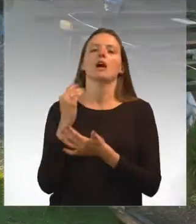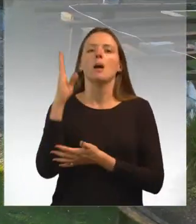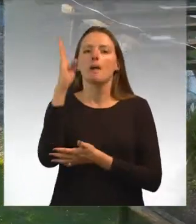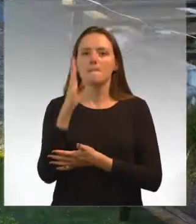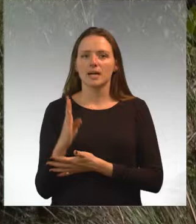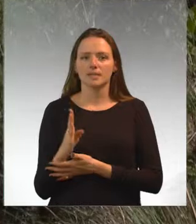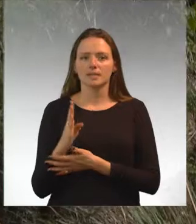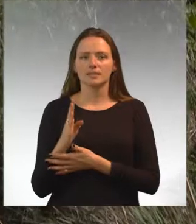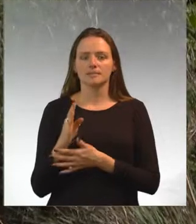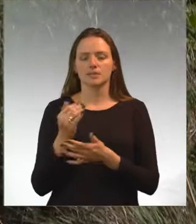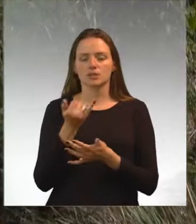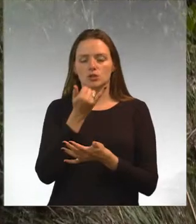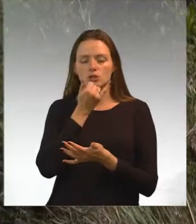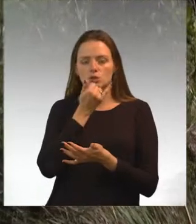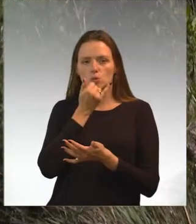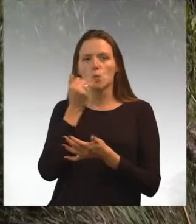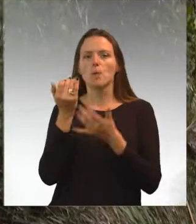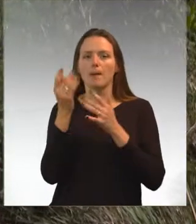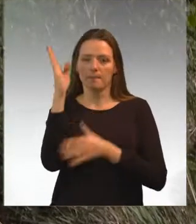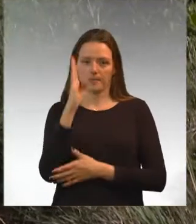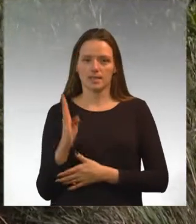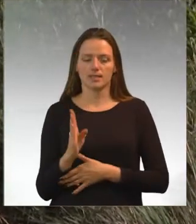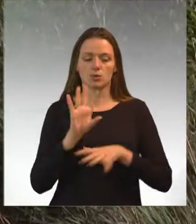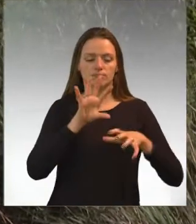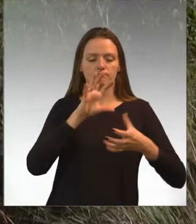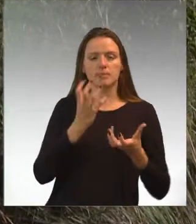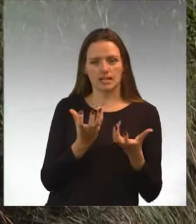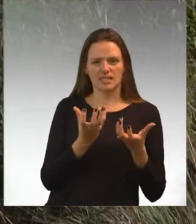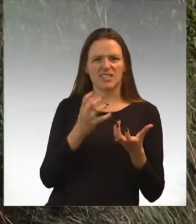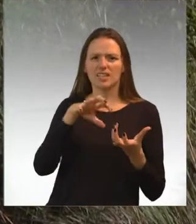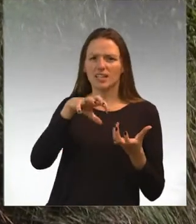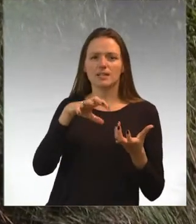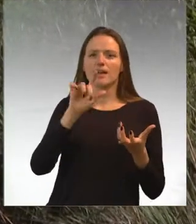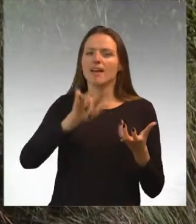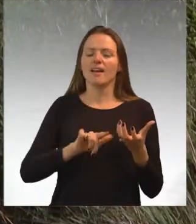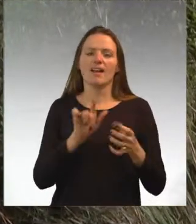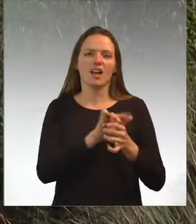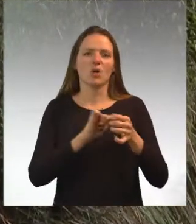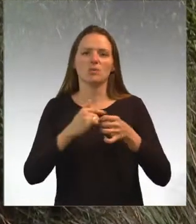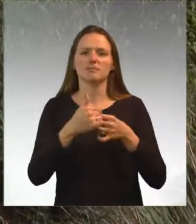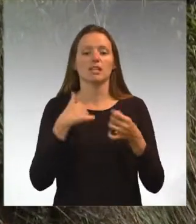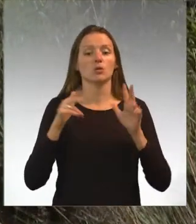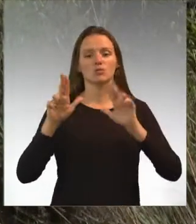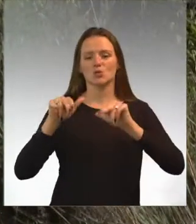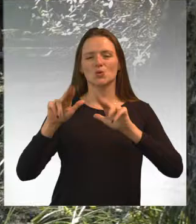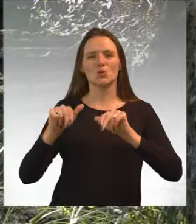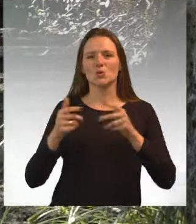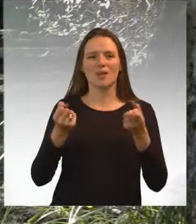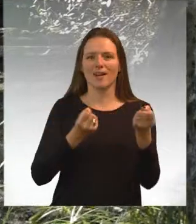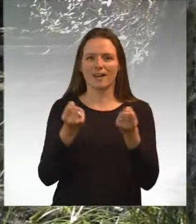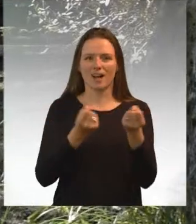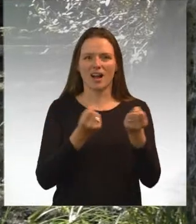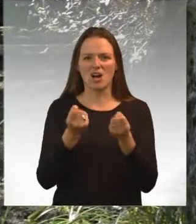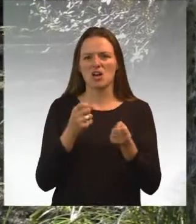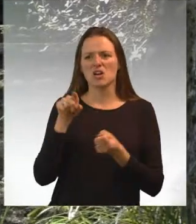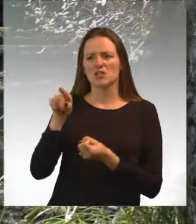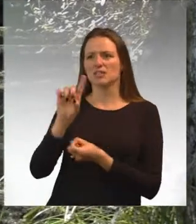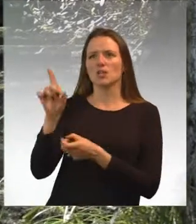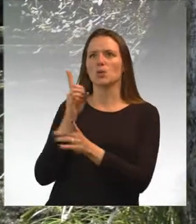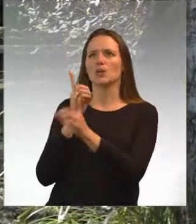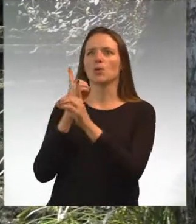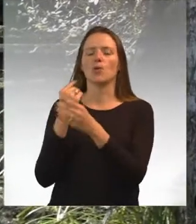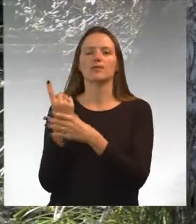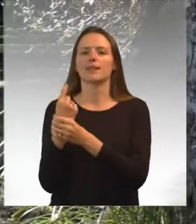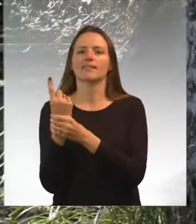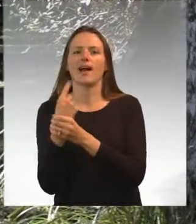Brasília é uma cidade muito desagradável para mim, porque eu sou pedestre e nunca tive carro. Lá você não acha táxi igual no Rio